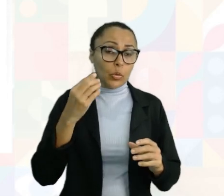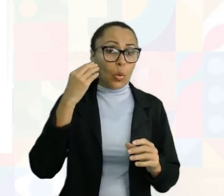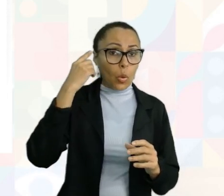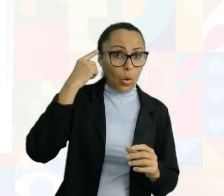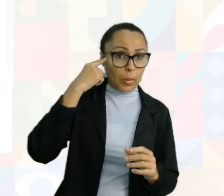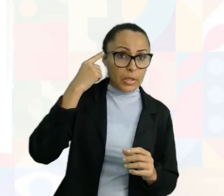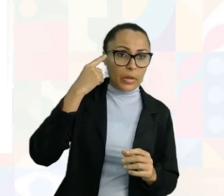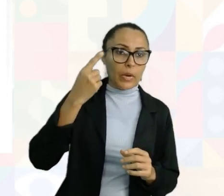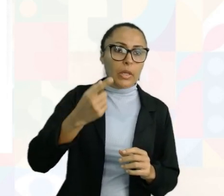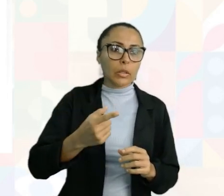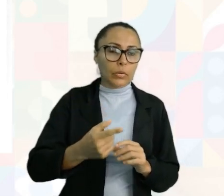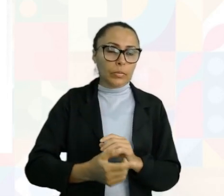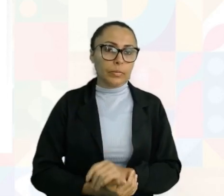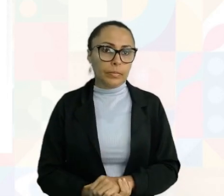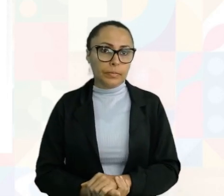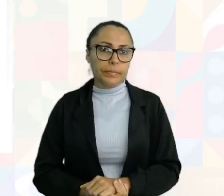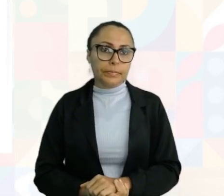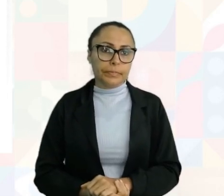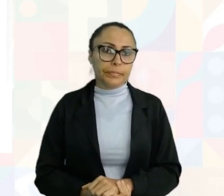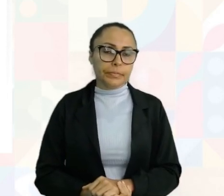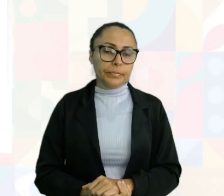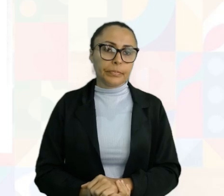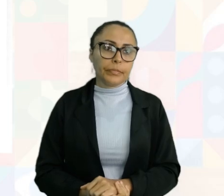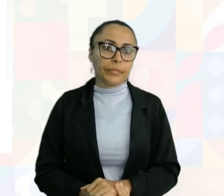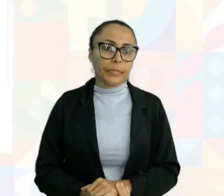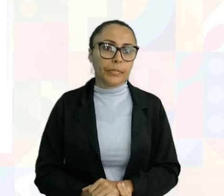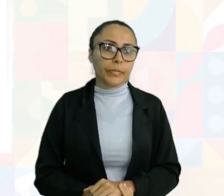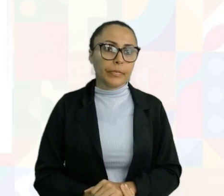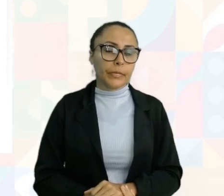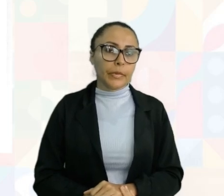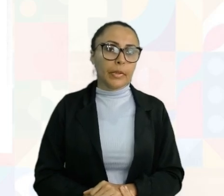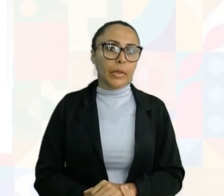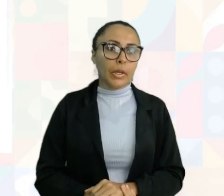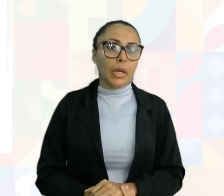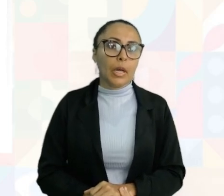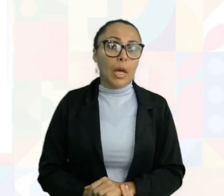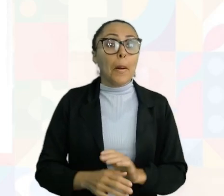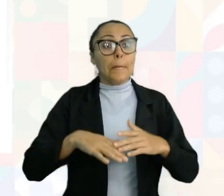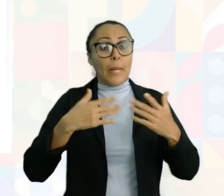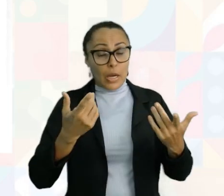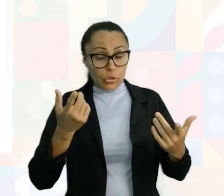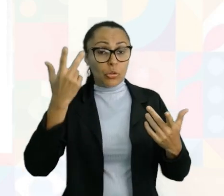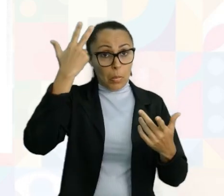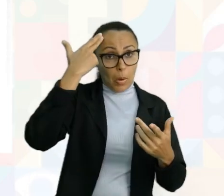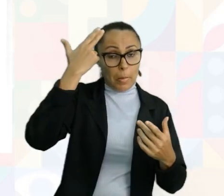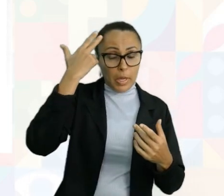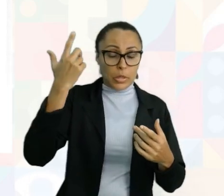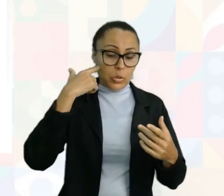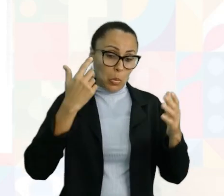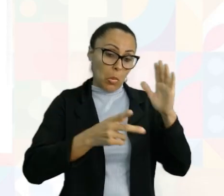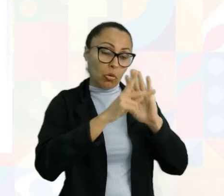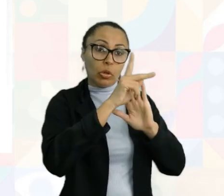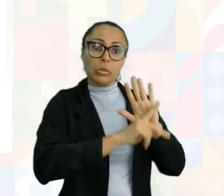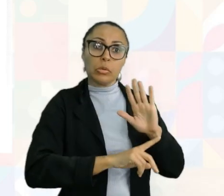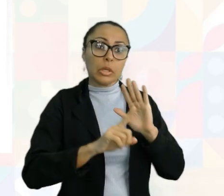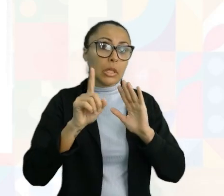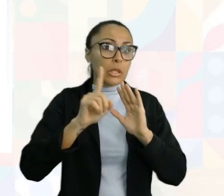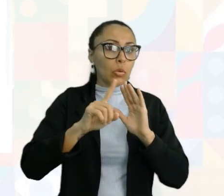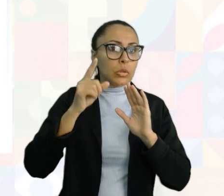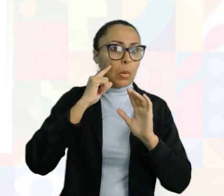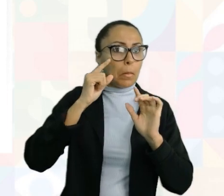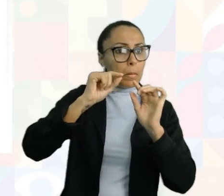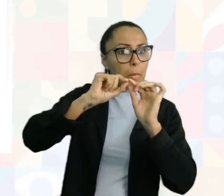no infinito, né? Você não vai chegar nunca lá, né? Porque é o infinito, né? Mas gera retas projetantes que não são